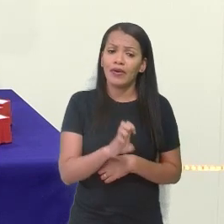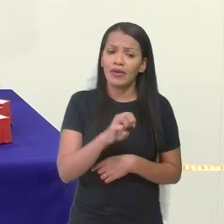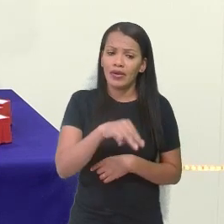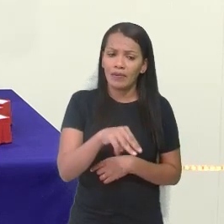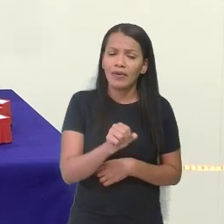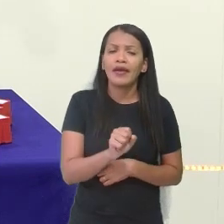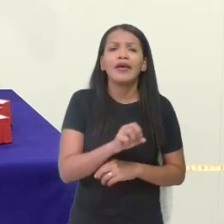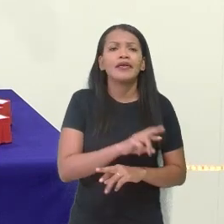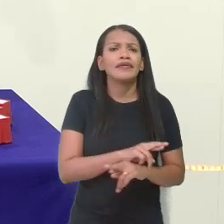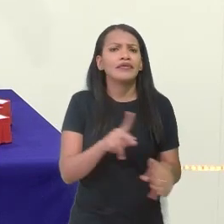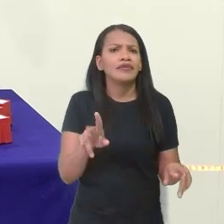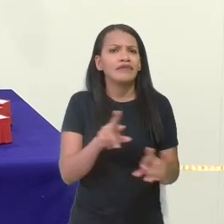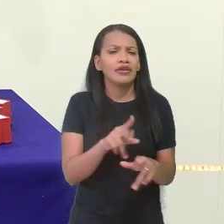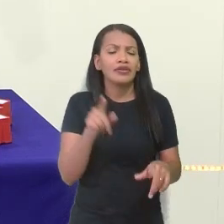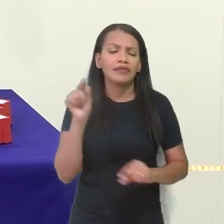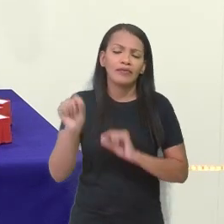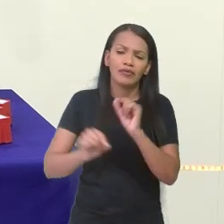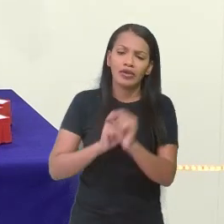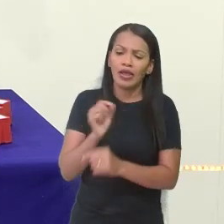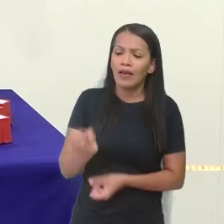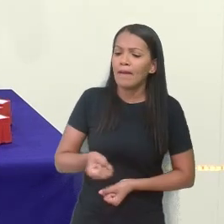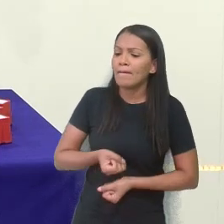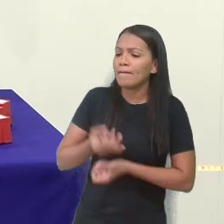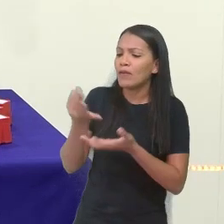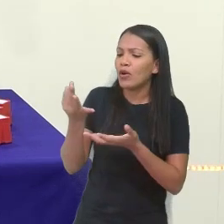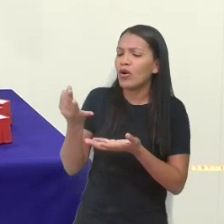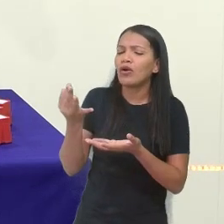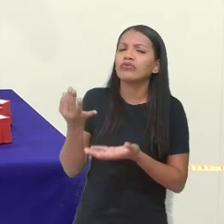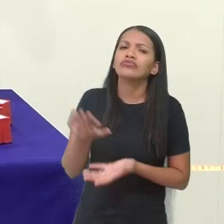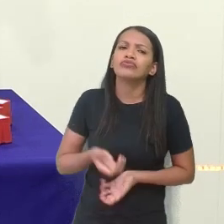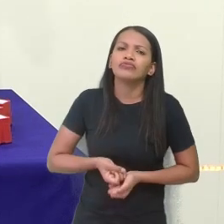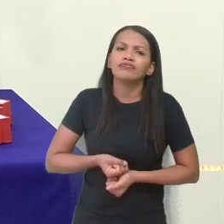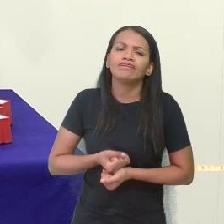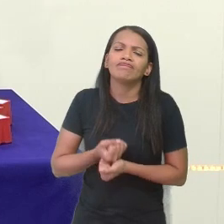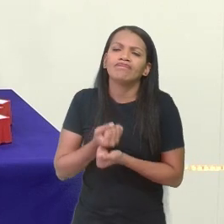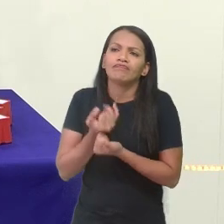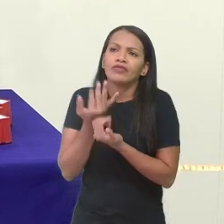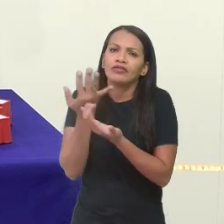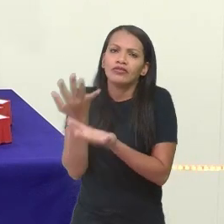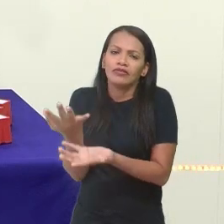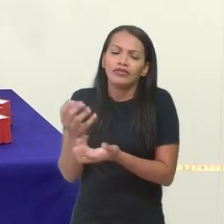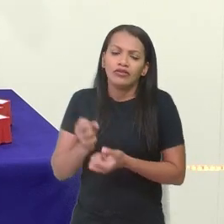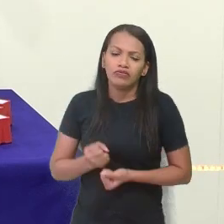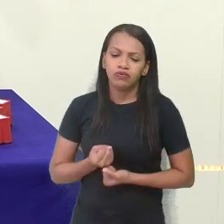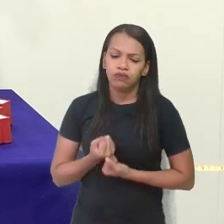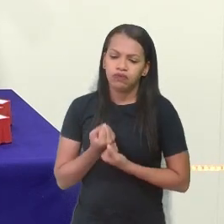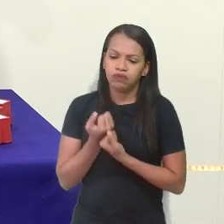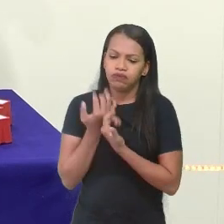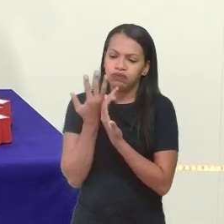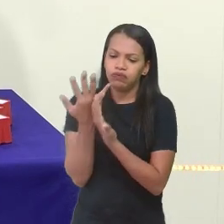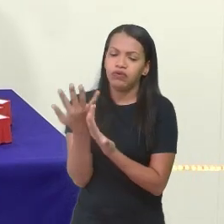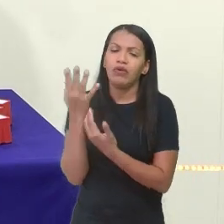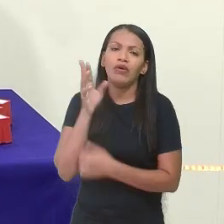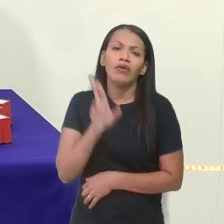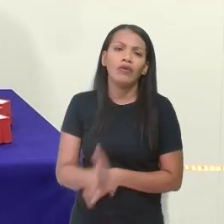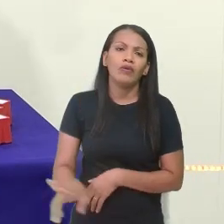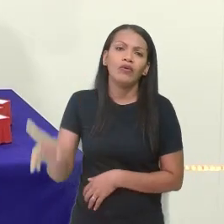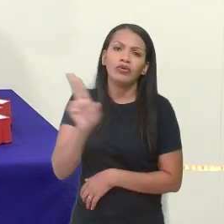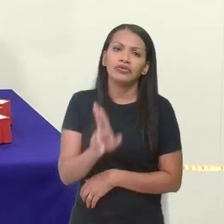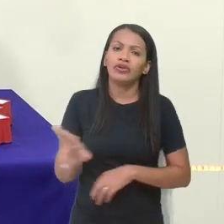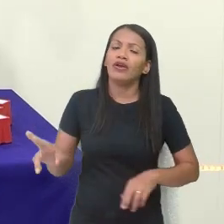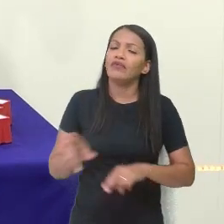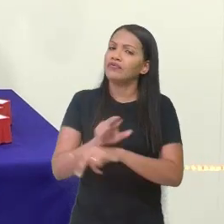da poesia, porque a poesia é uma forma de expressão, tá? Onde a gente pode utilizar